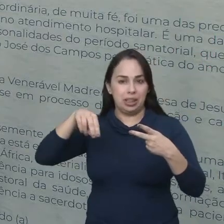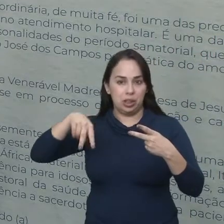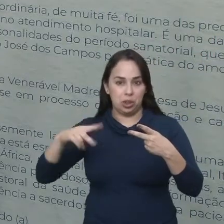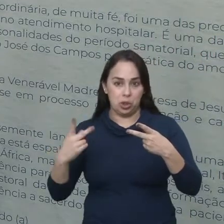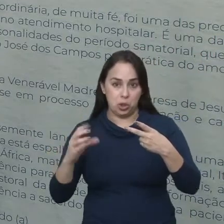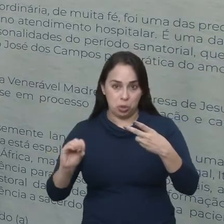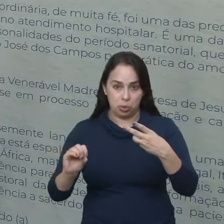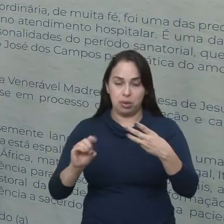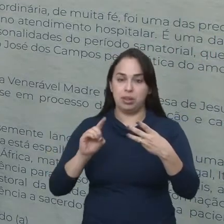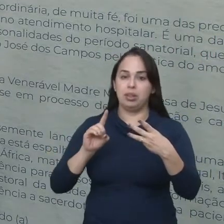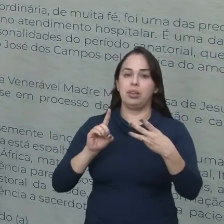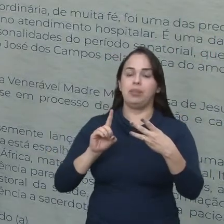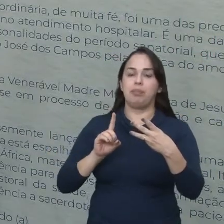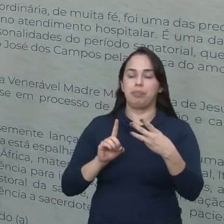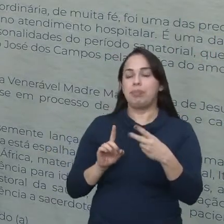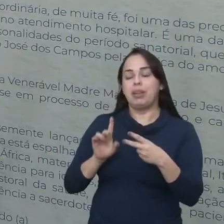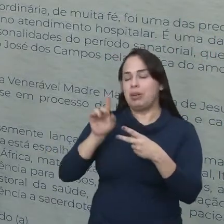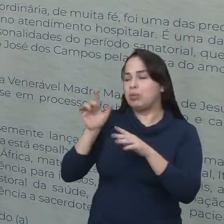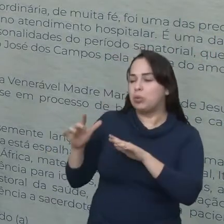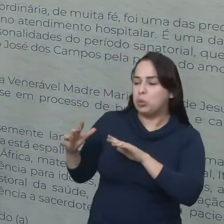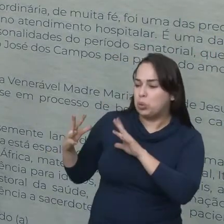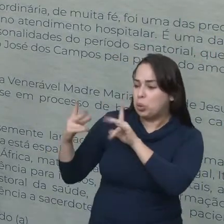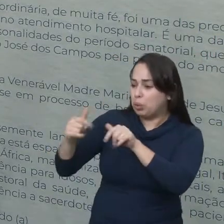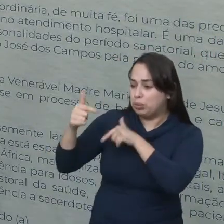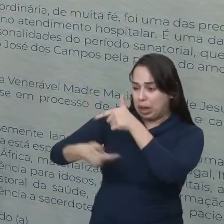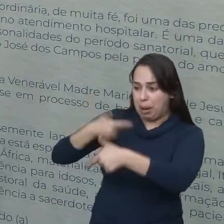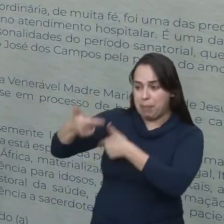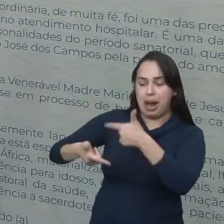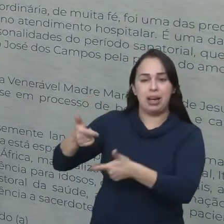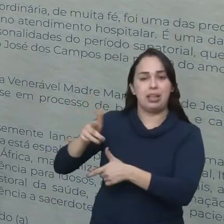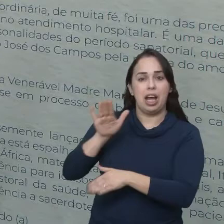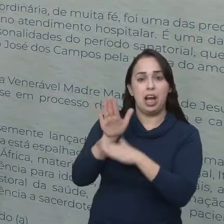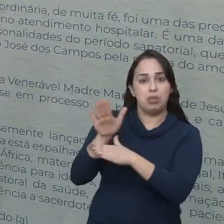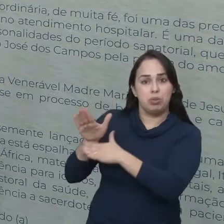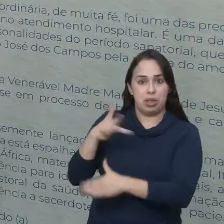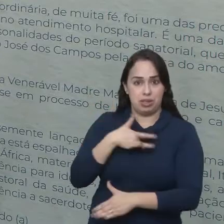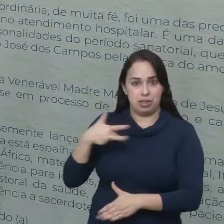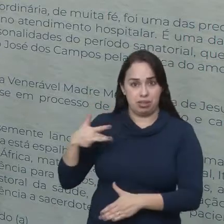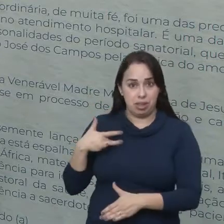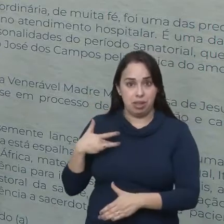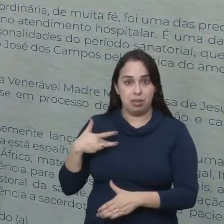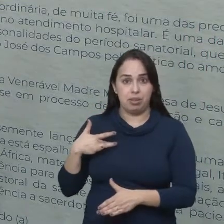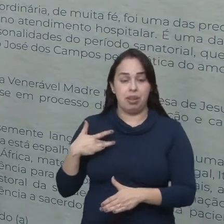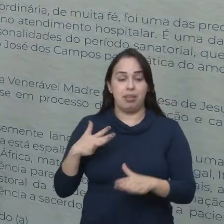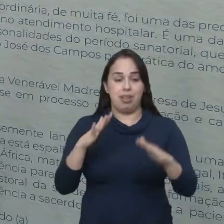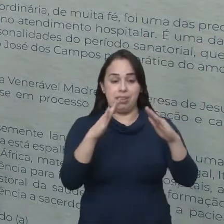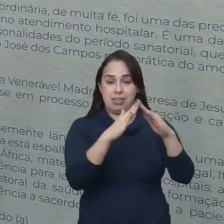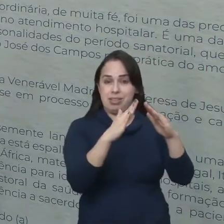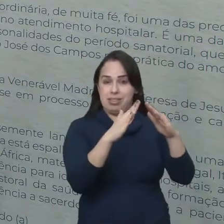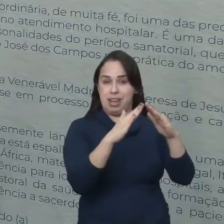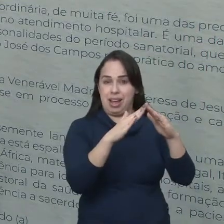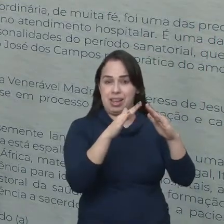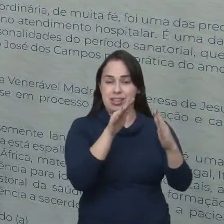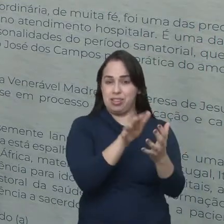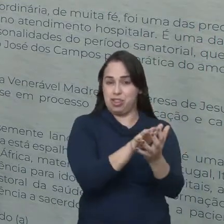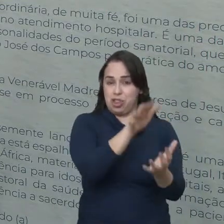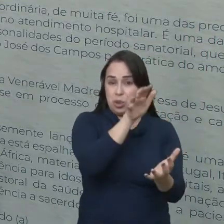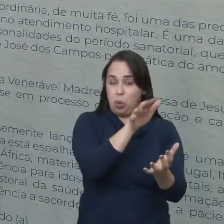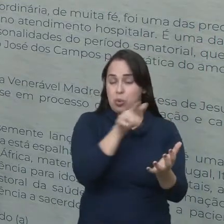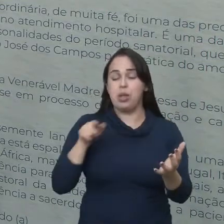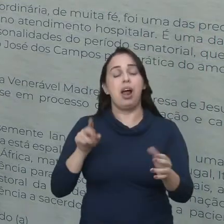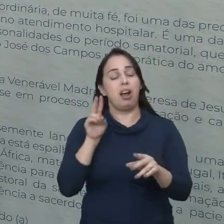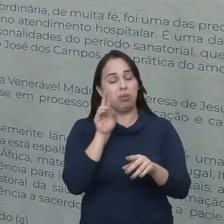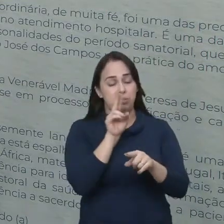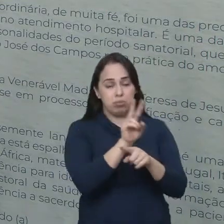Maris, todo o trabalho que elas fazem na saúde, nas casas de recuperação dos pacientes, dos idosos.